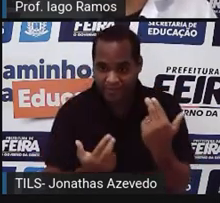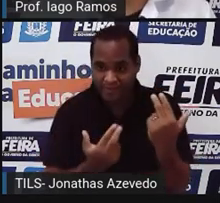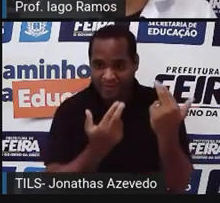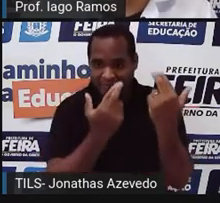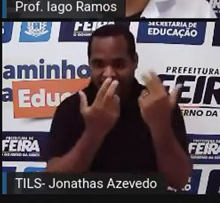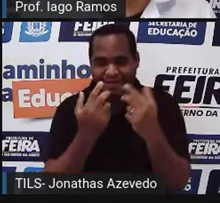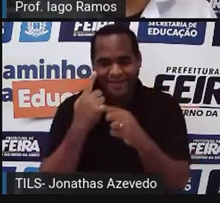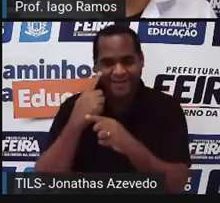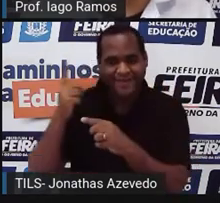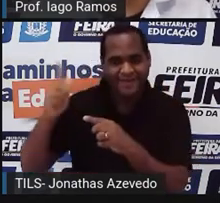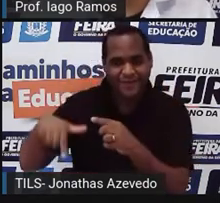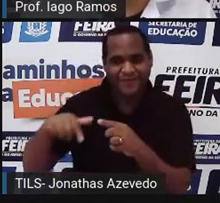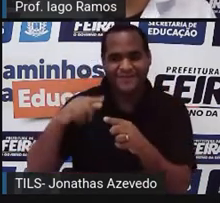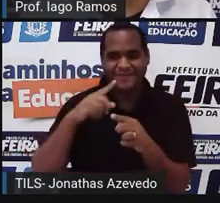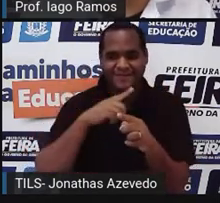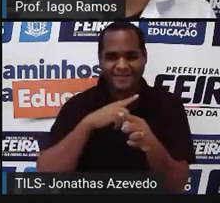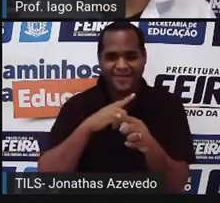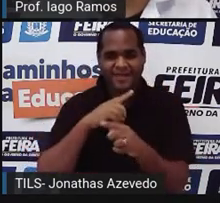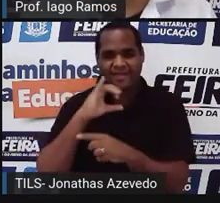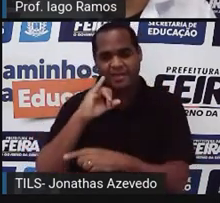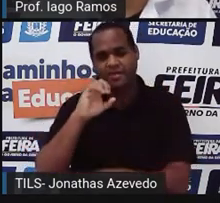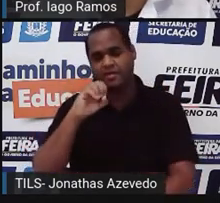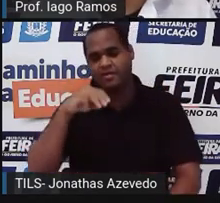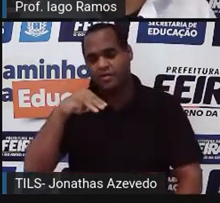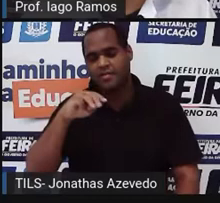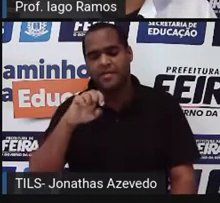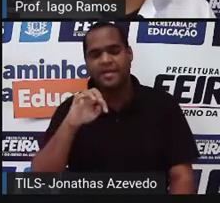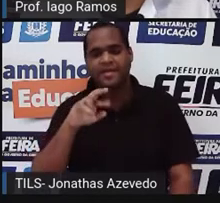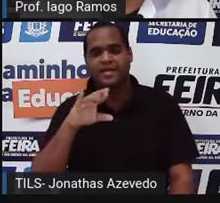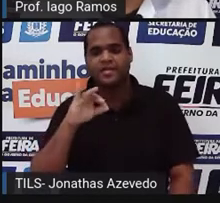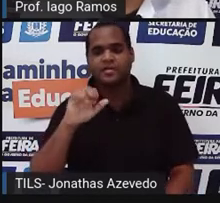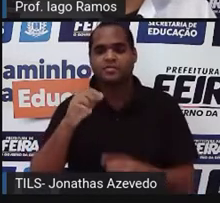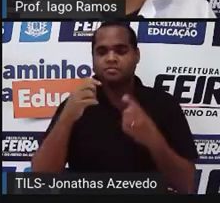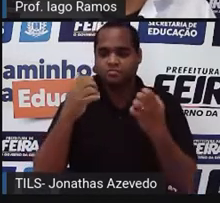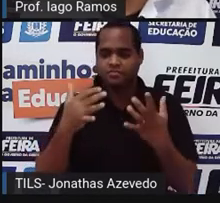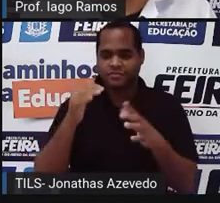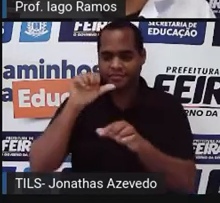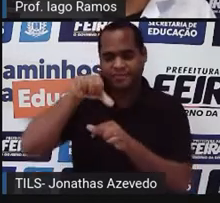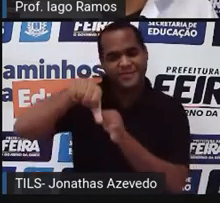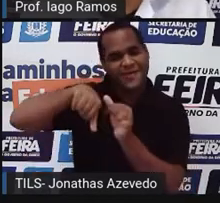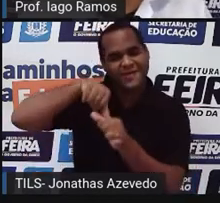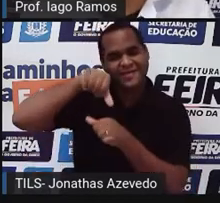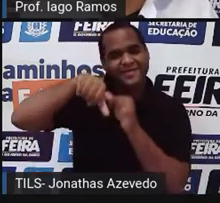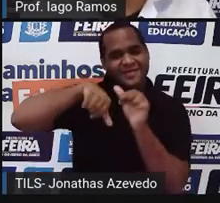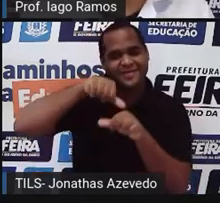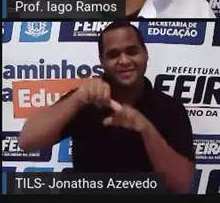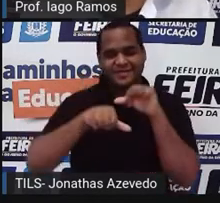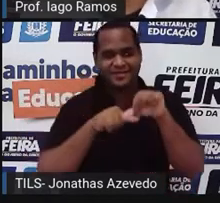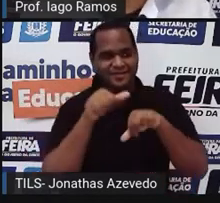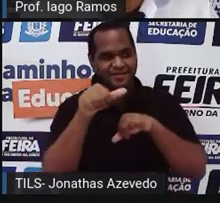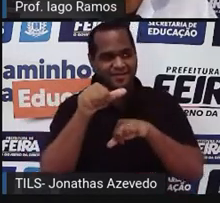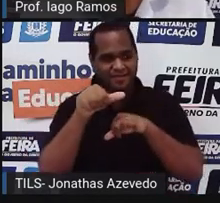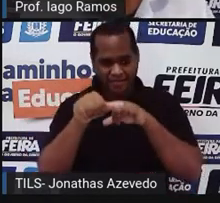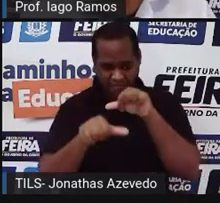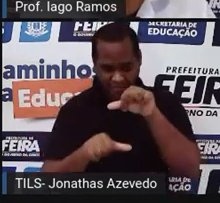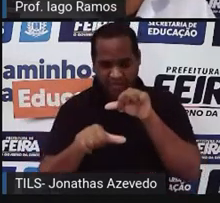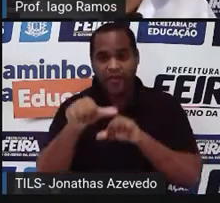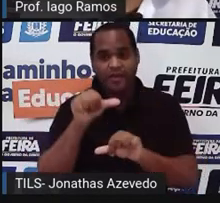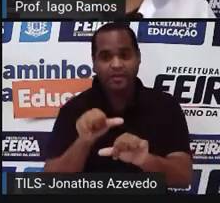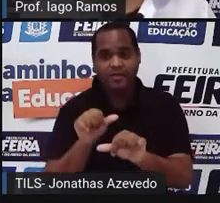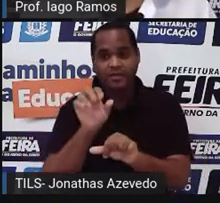vai retomar essa coisa da isometria, certo? Bom, e essas transformações, tá?